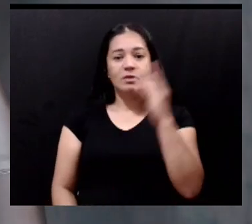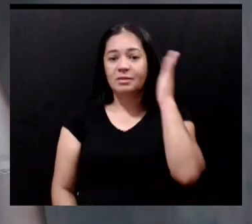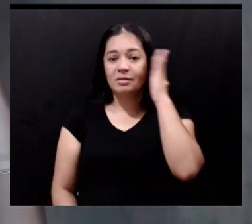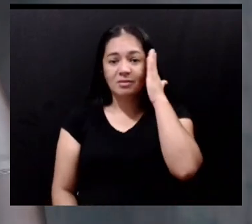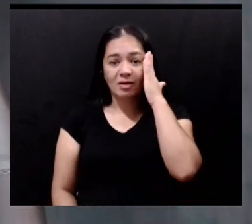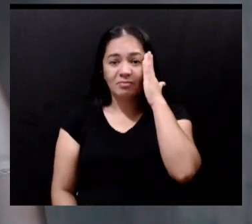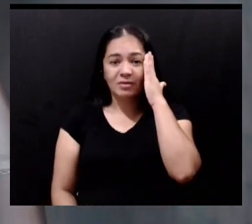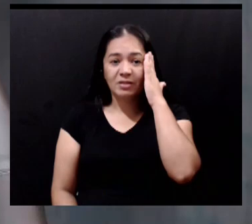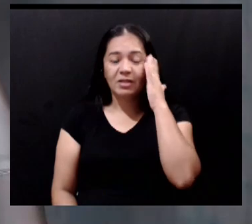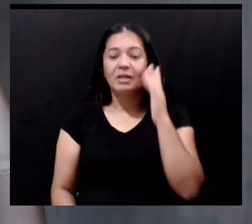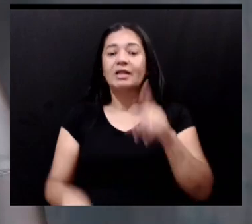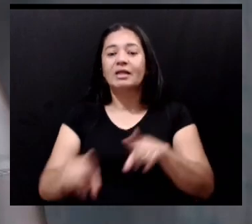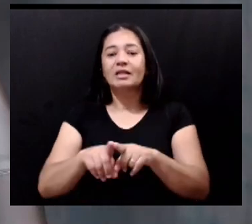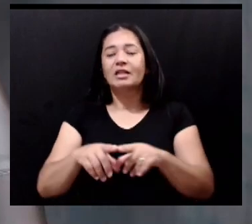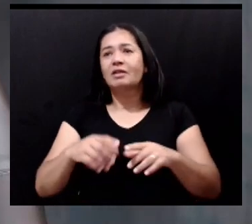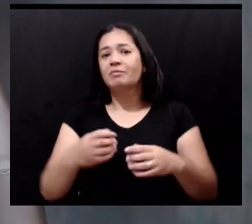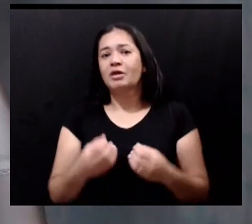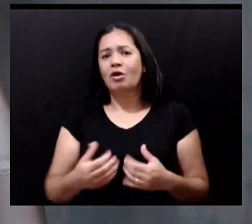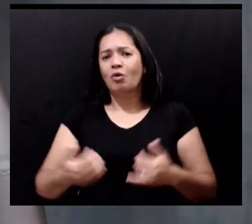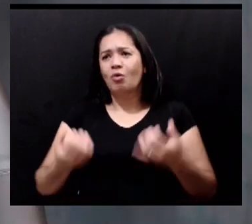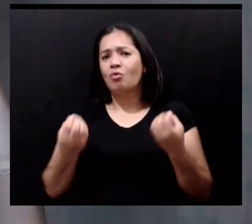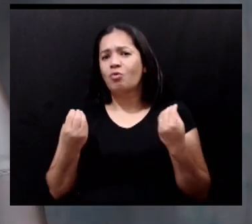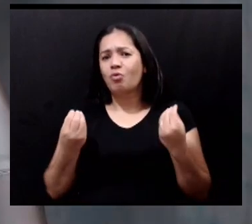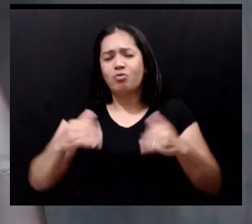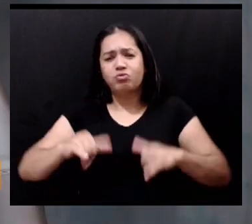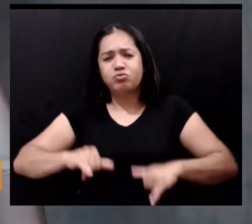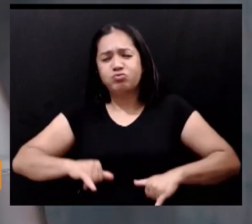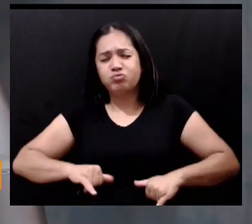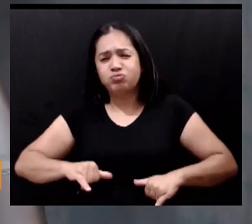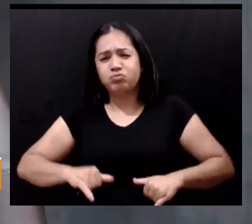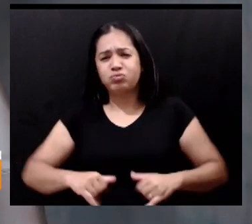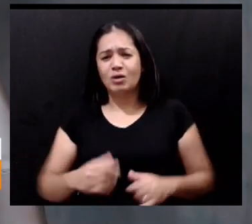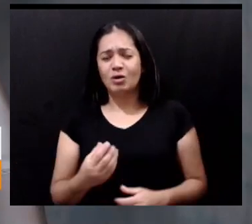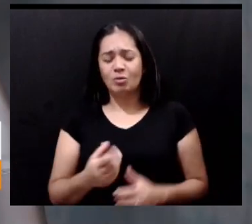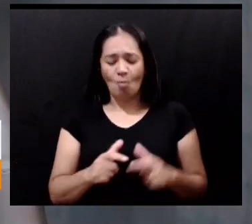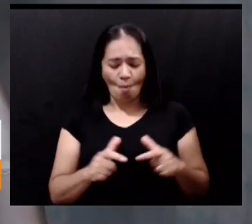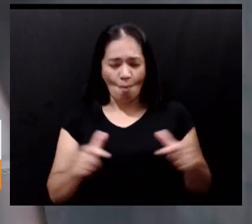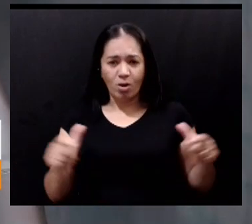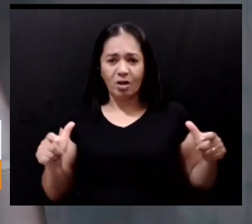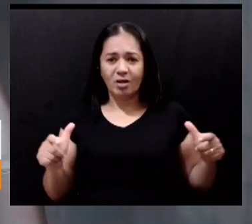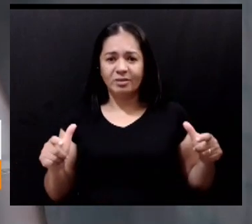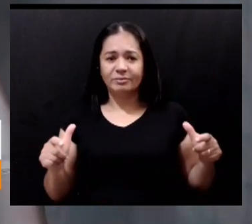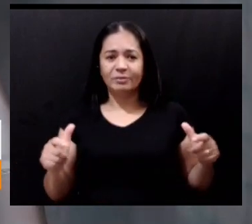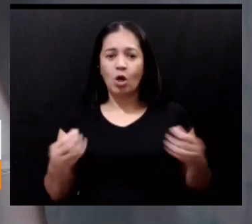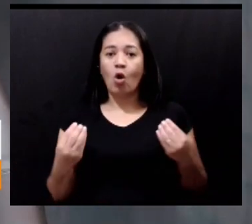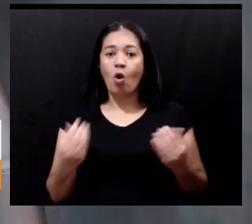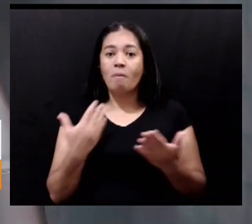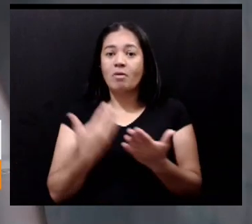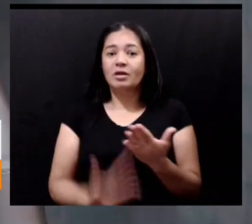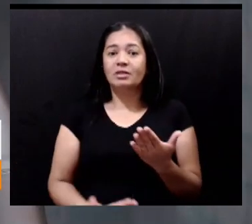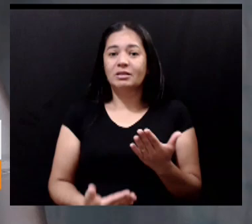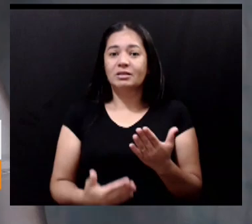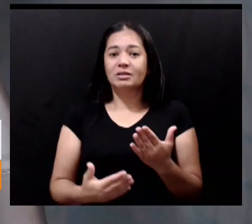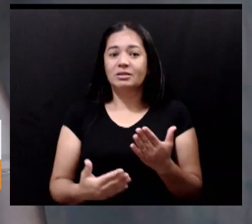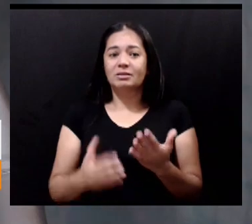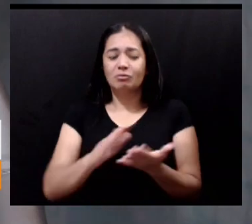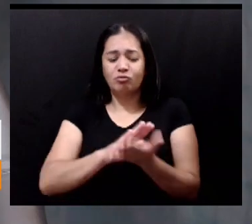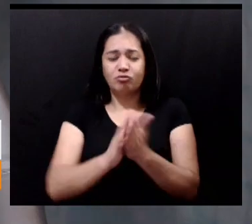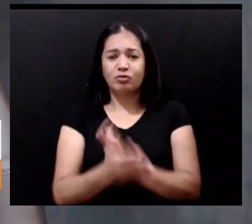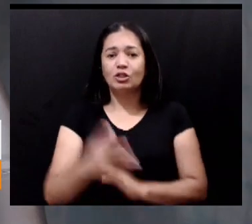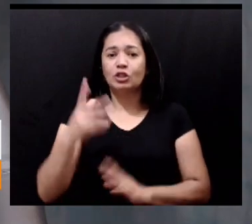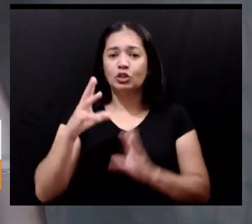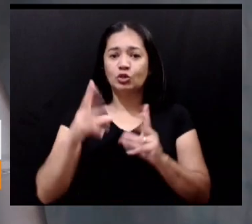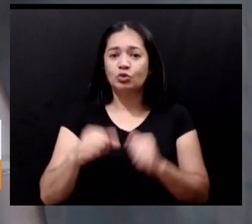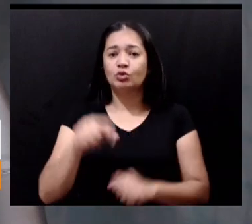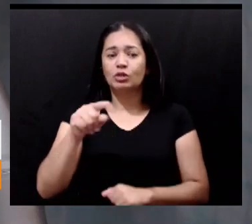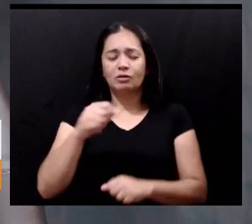dessa dor, dessa ausência, né, desse buraco que está aí, do quanto essa perda desmoronou tudo aquilo que você tinha construído, todas as